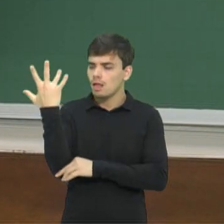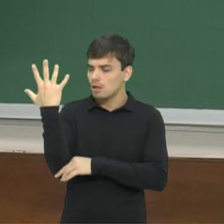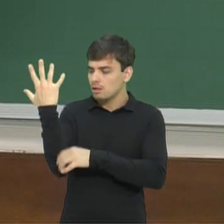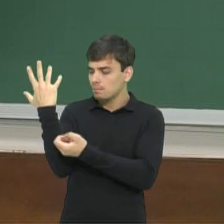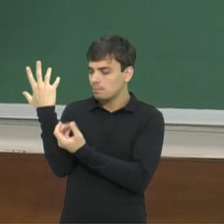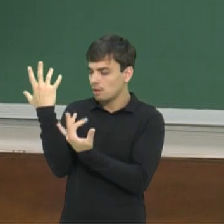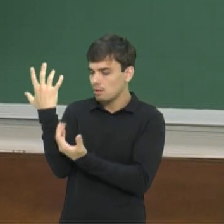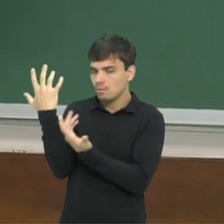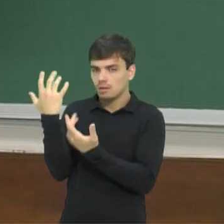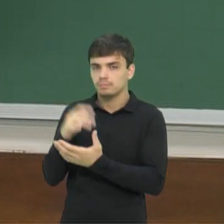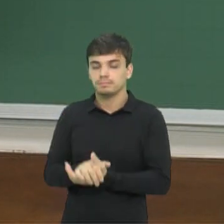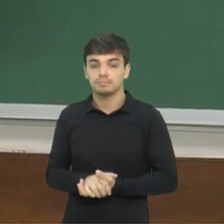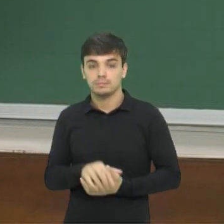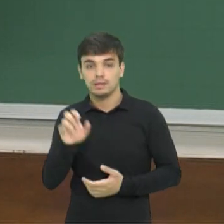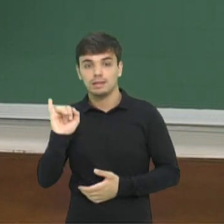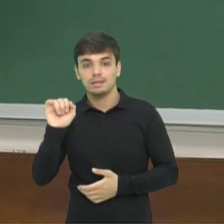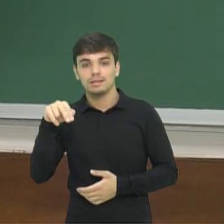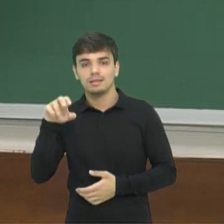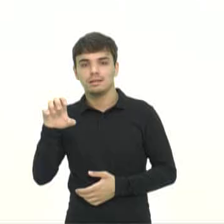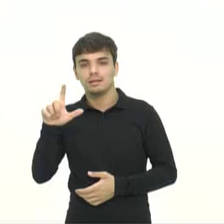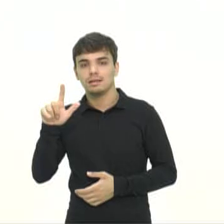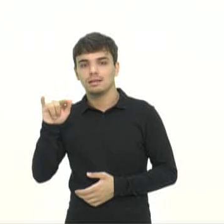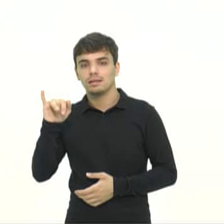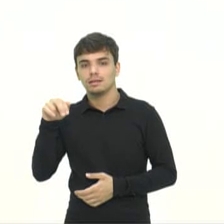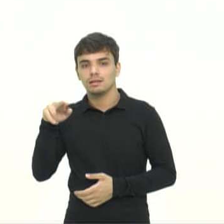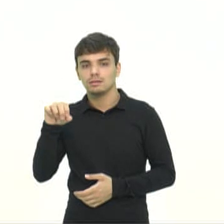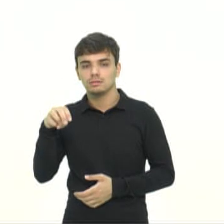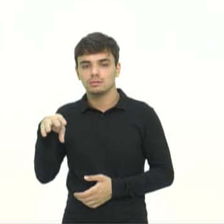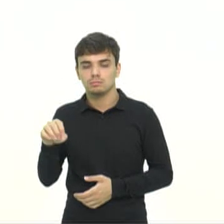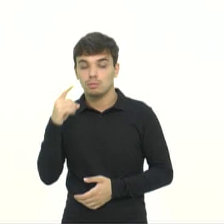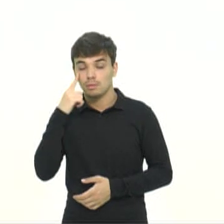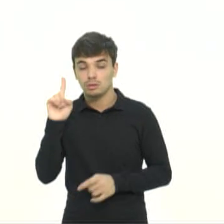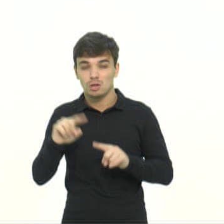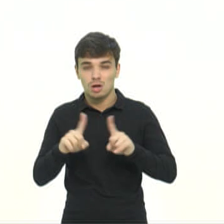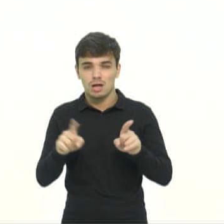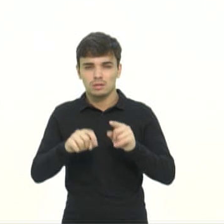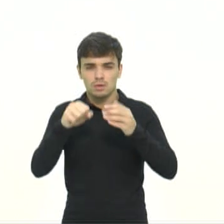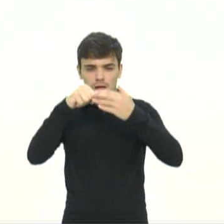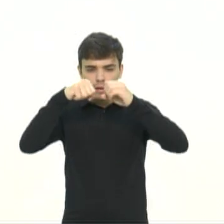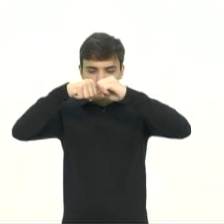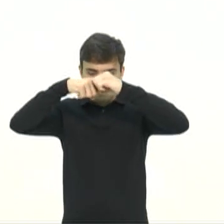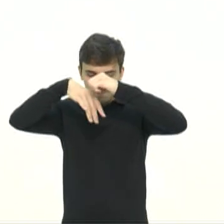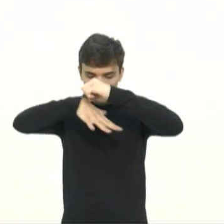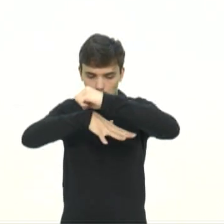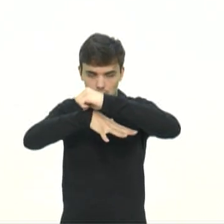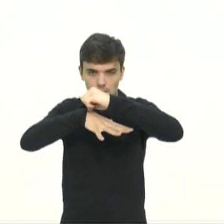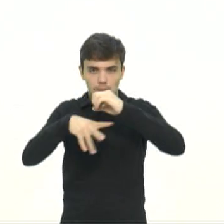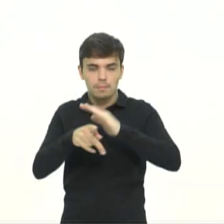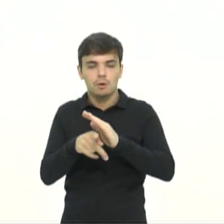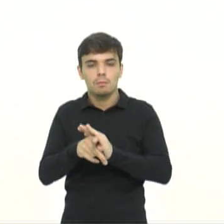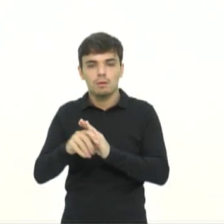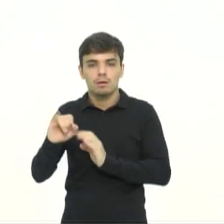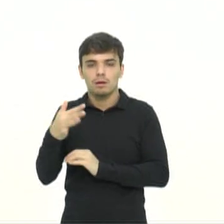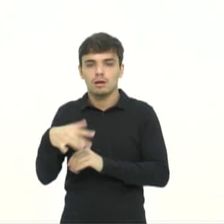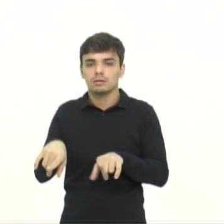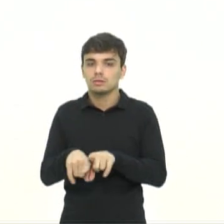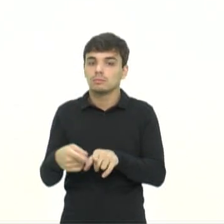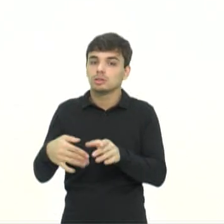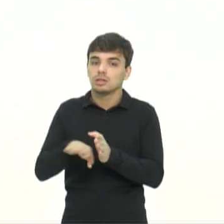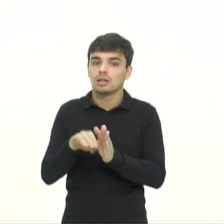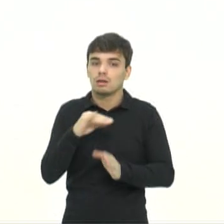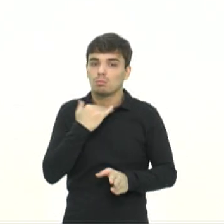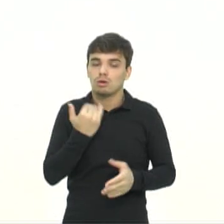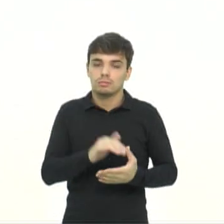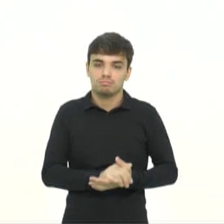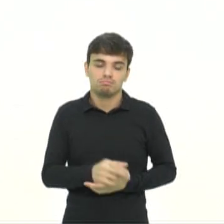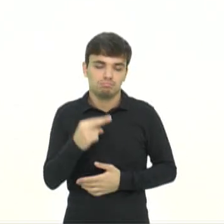é inquilinismo. Mas continuando aqui, ó, suas raízes penetram no tronco das hospedeiras, sugando a seiva e levando-as à morte.